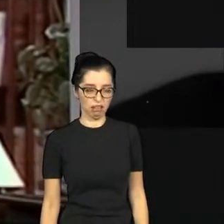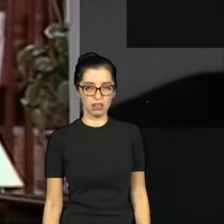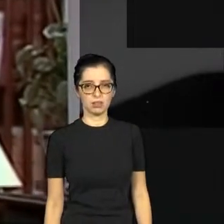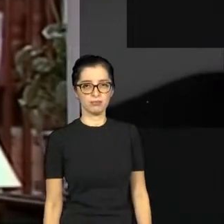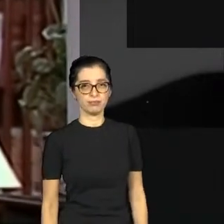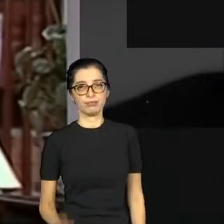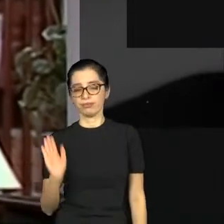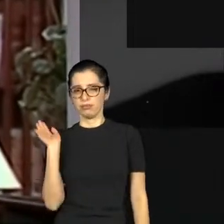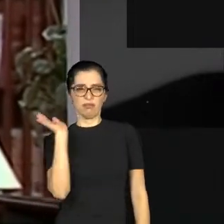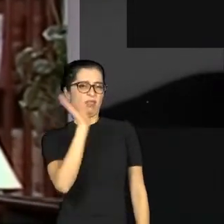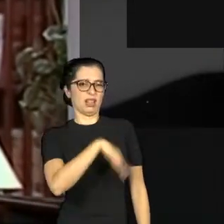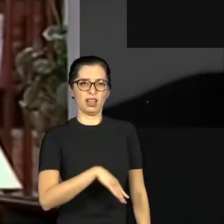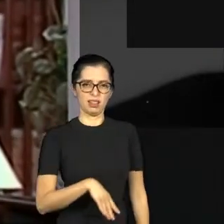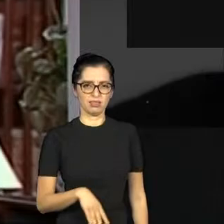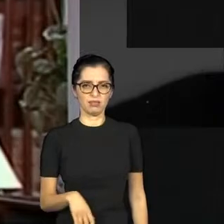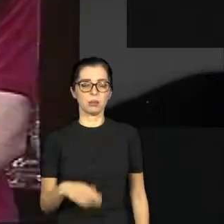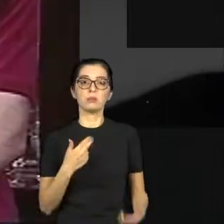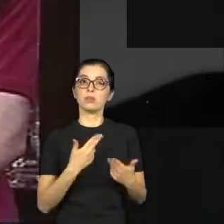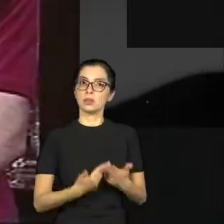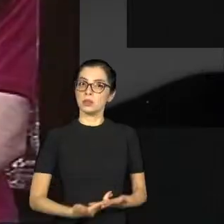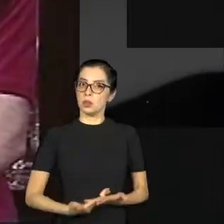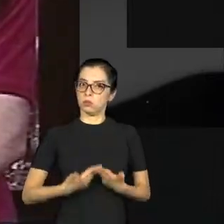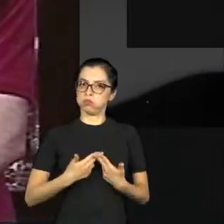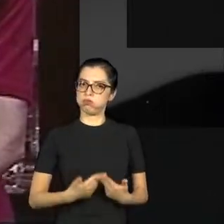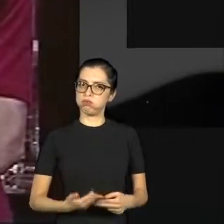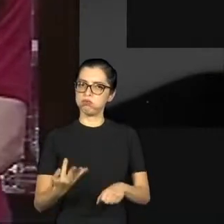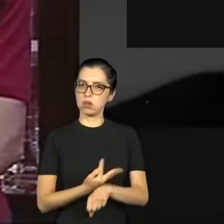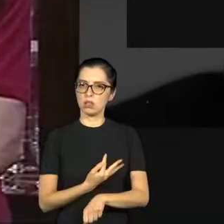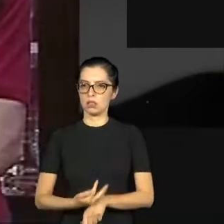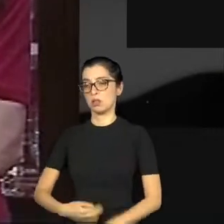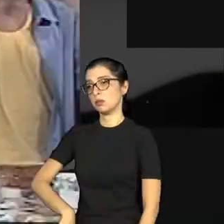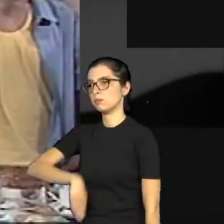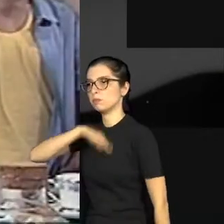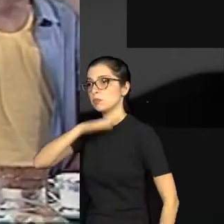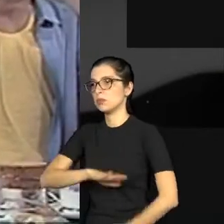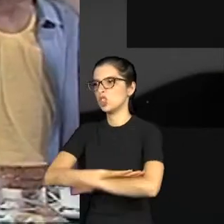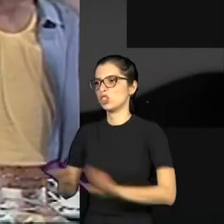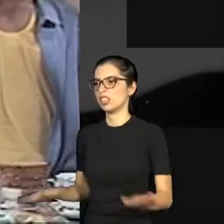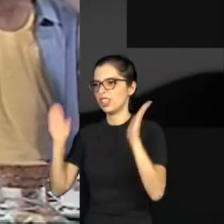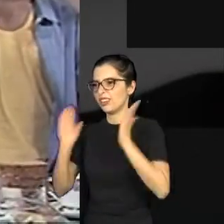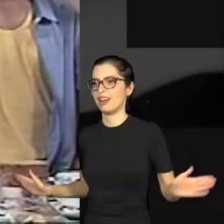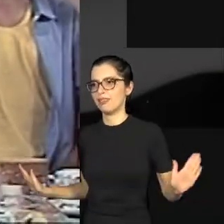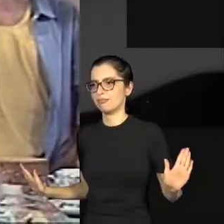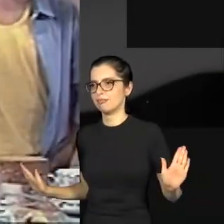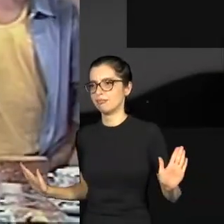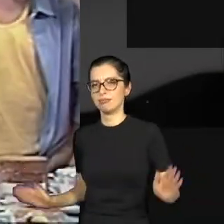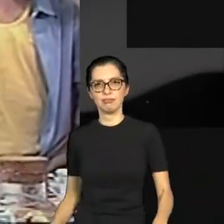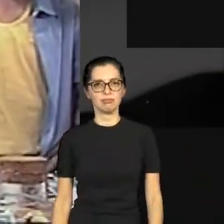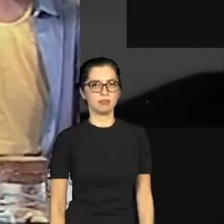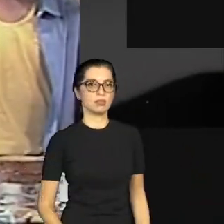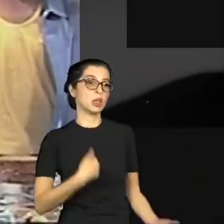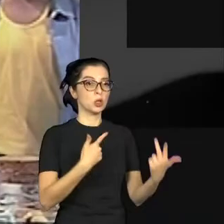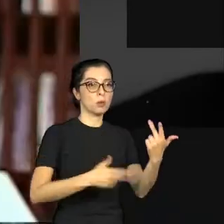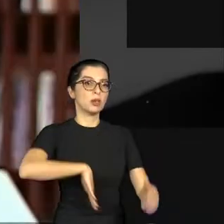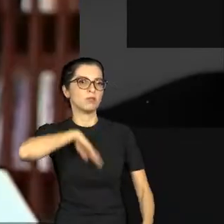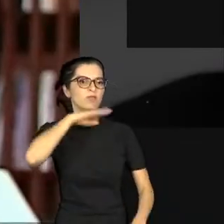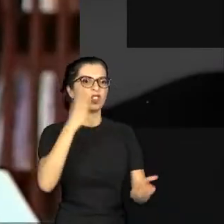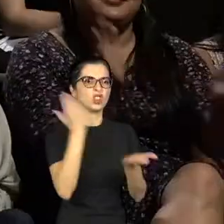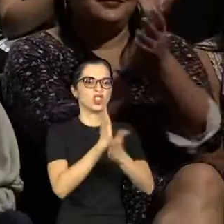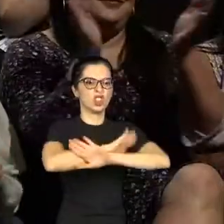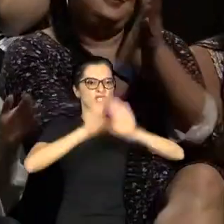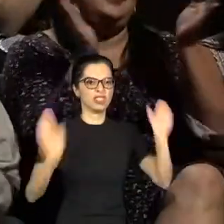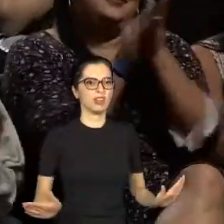Eu estou quase perdendo a paciência. Pois eu já perdi. E eu também.